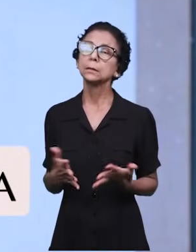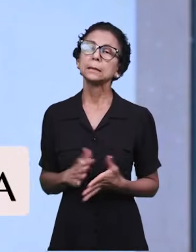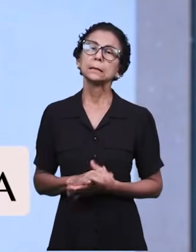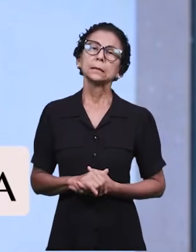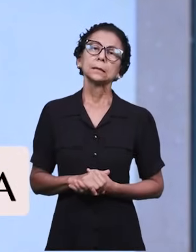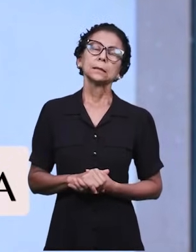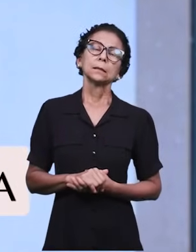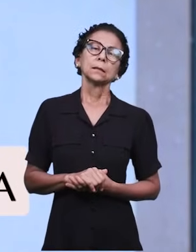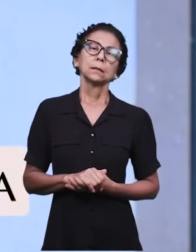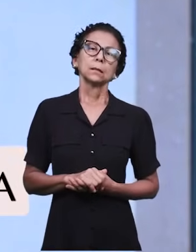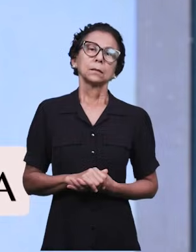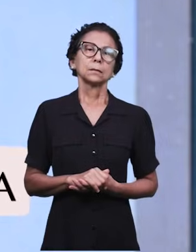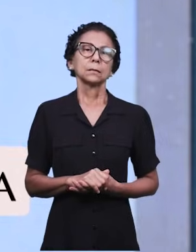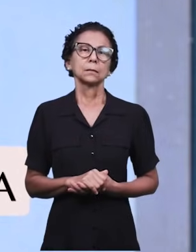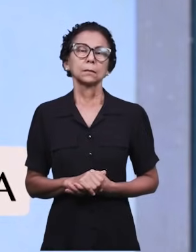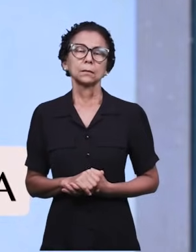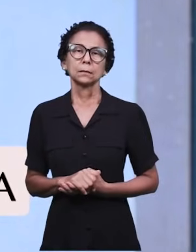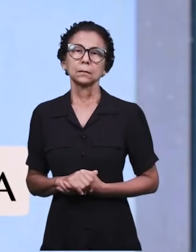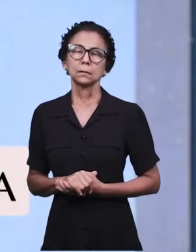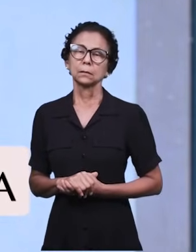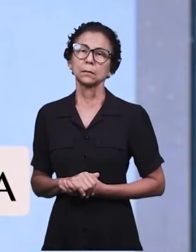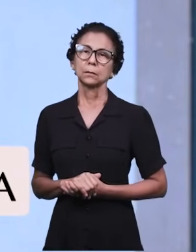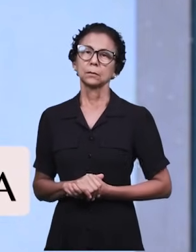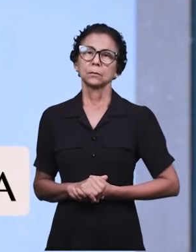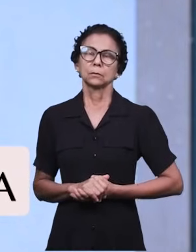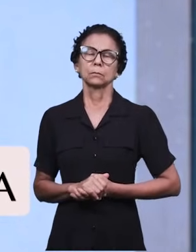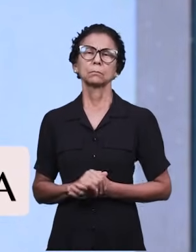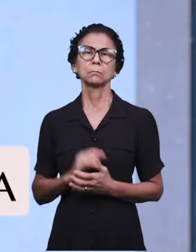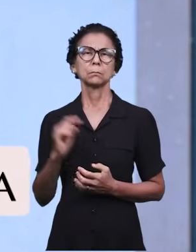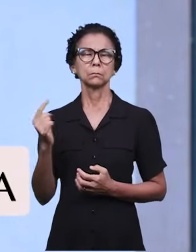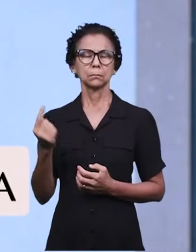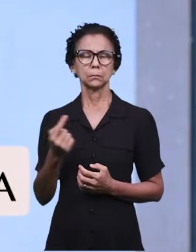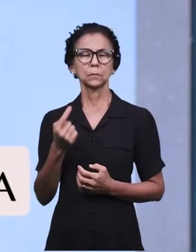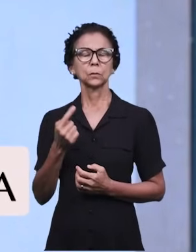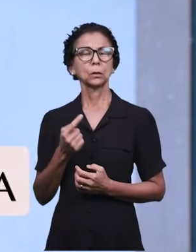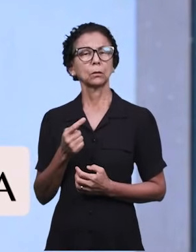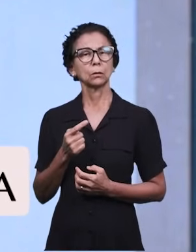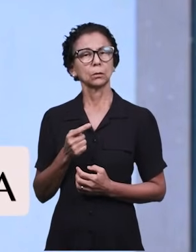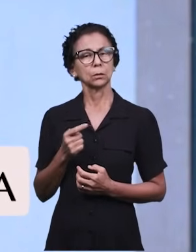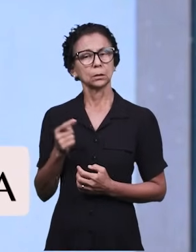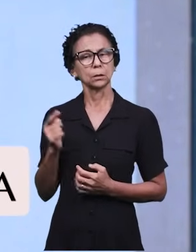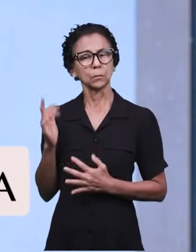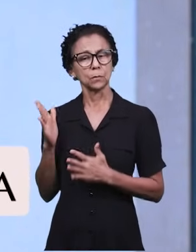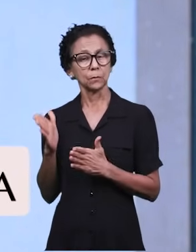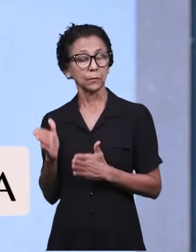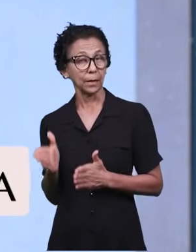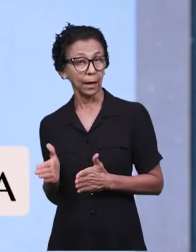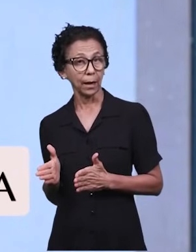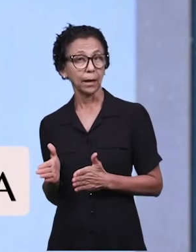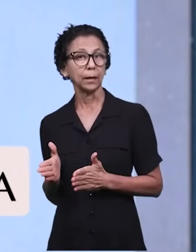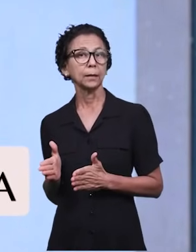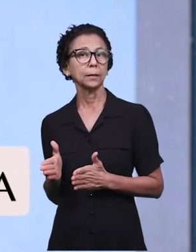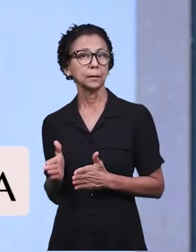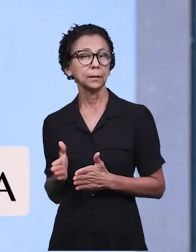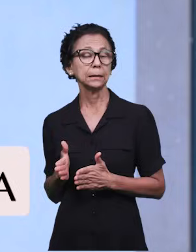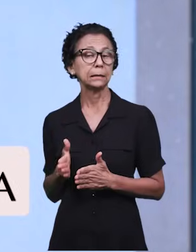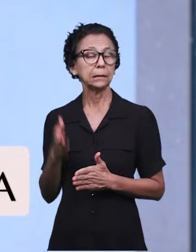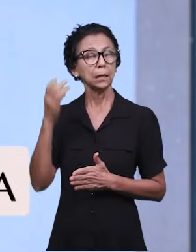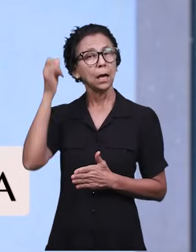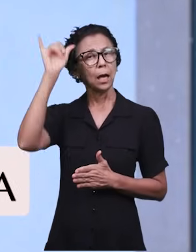aparentemente, o fato de sermos fiéis ao Senhor e evitarmos certo tipo de